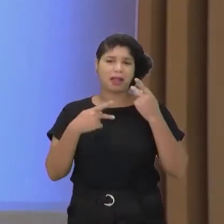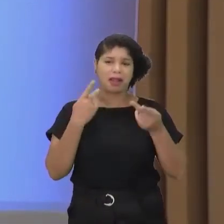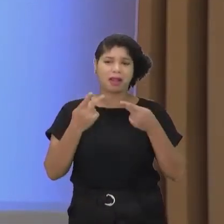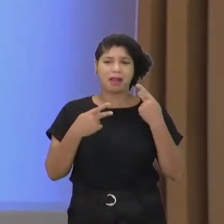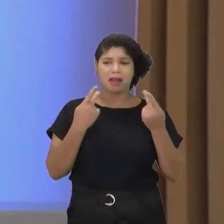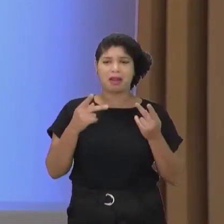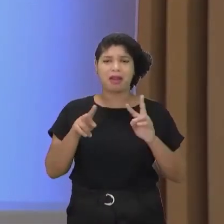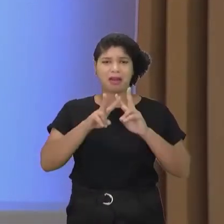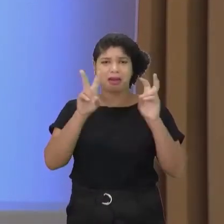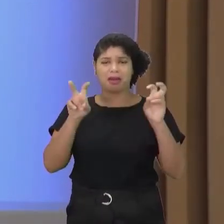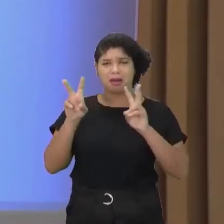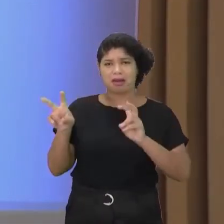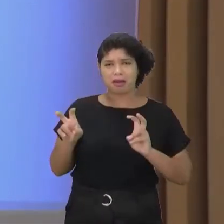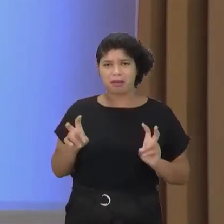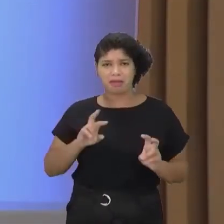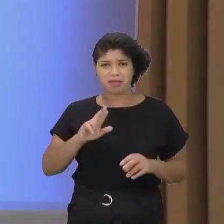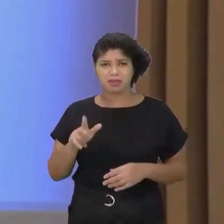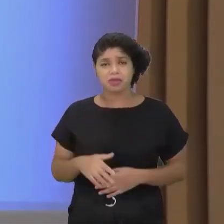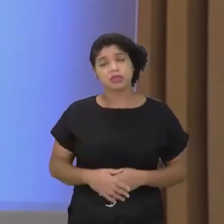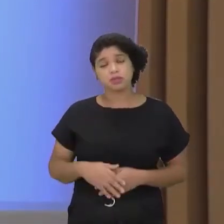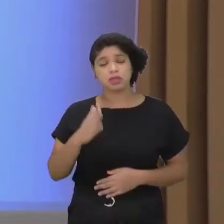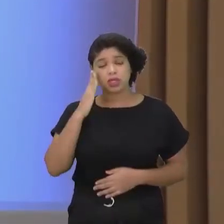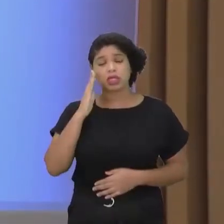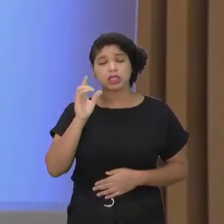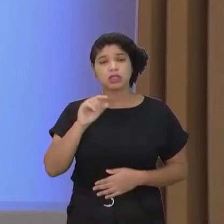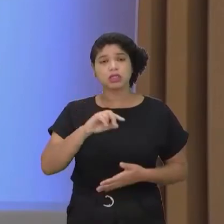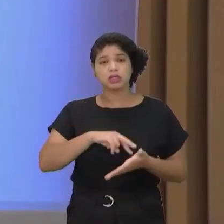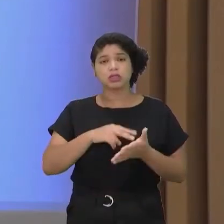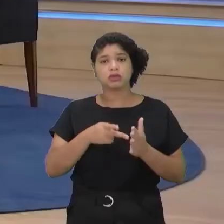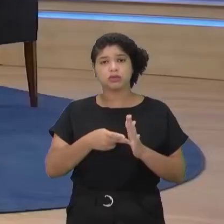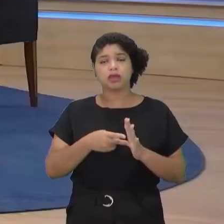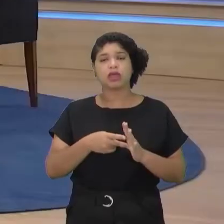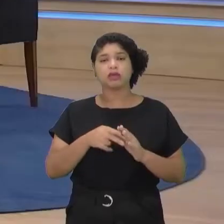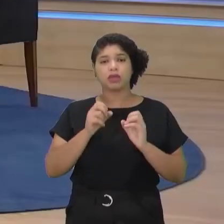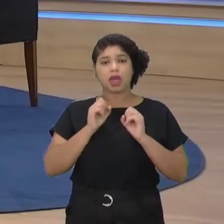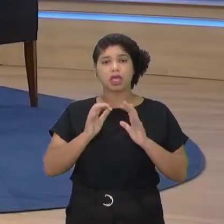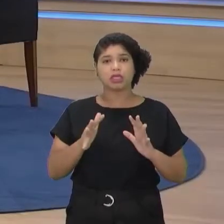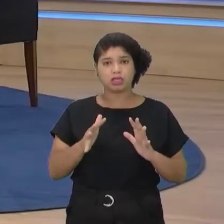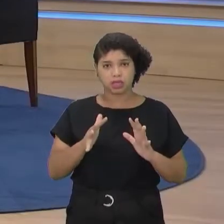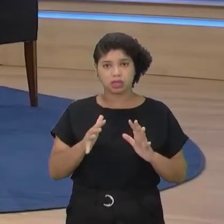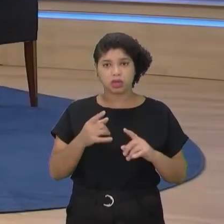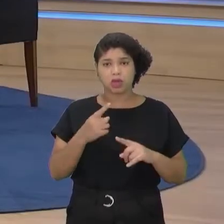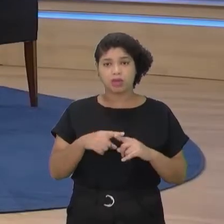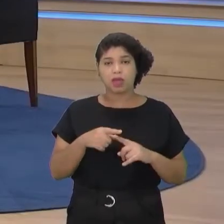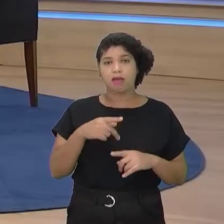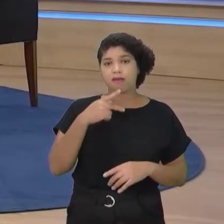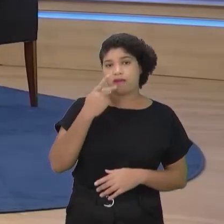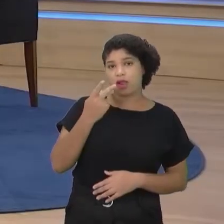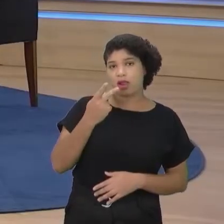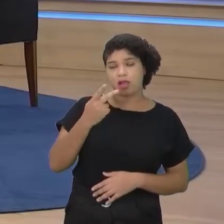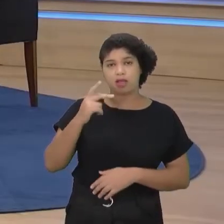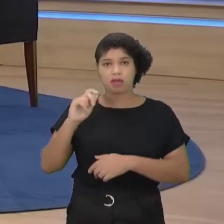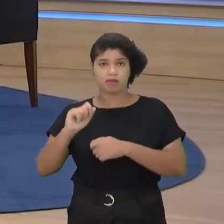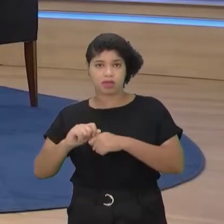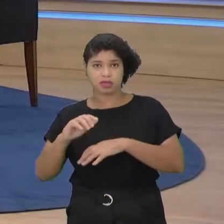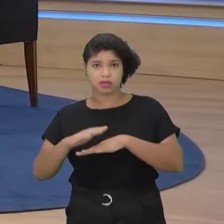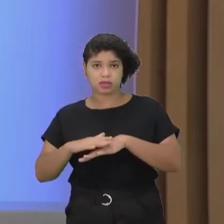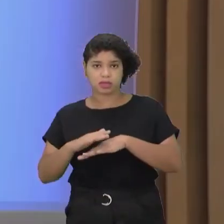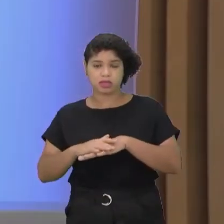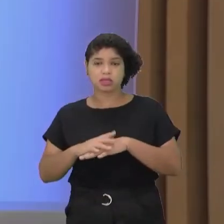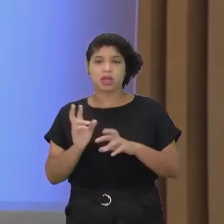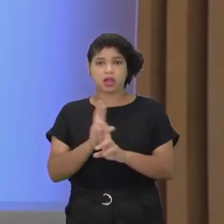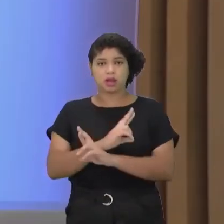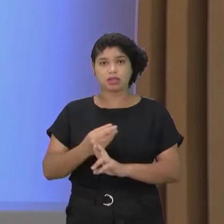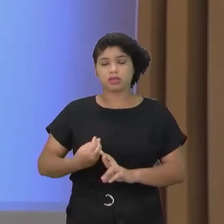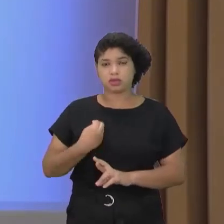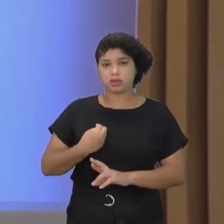coisas, né? E falar é uma ação também, né? Não existe uma dissociação entre falar e fazer, né? Mas além de falar, a